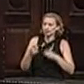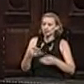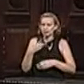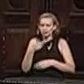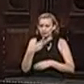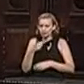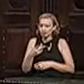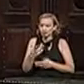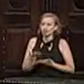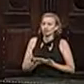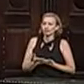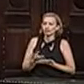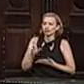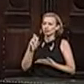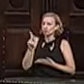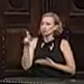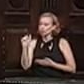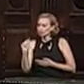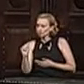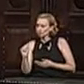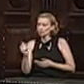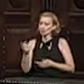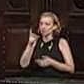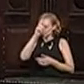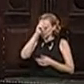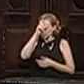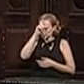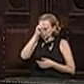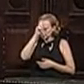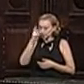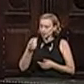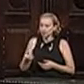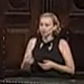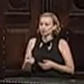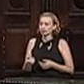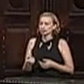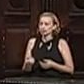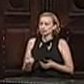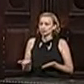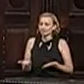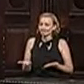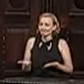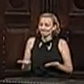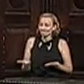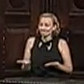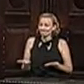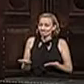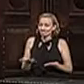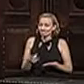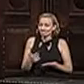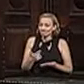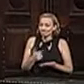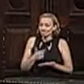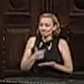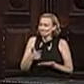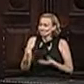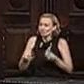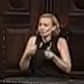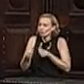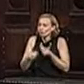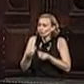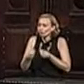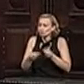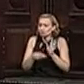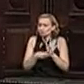UPAs, foi constatado pela Comissão de Saúde da Câmara Municipal, se encontram praticamente sem condição de